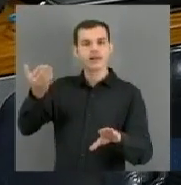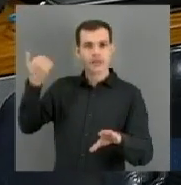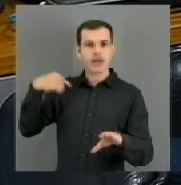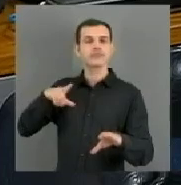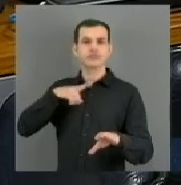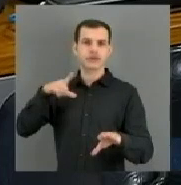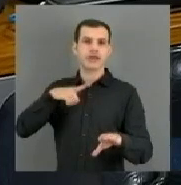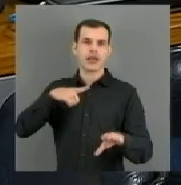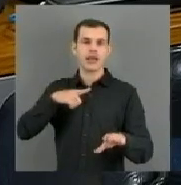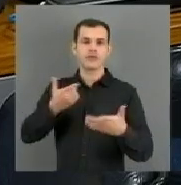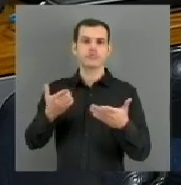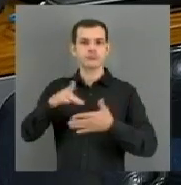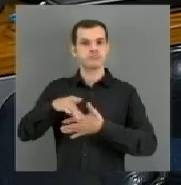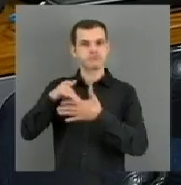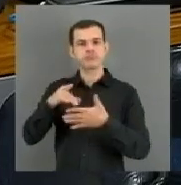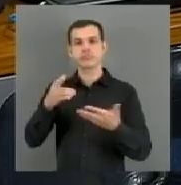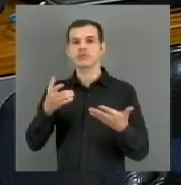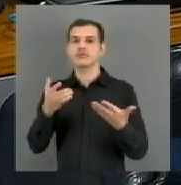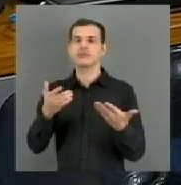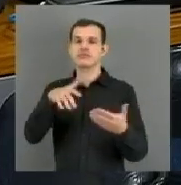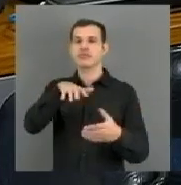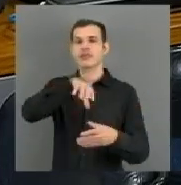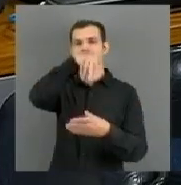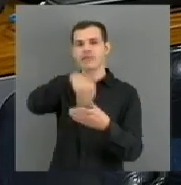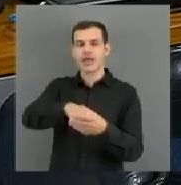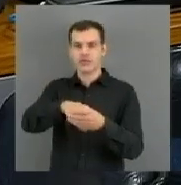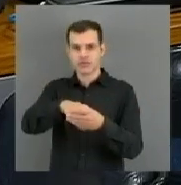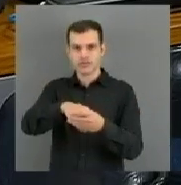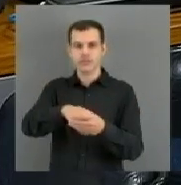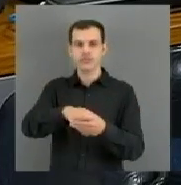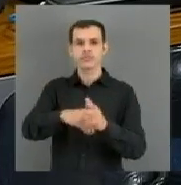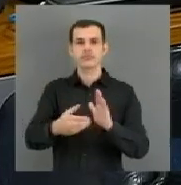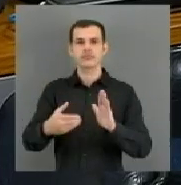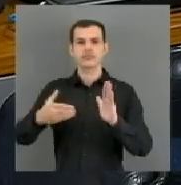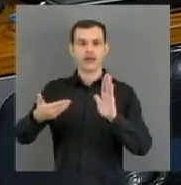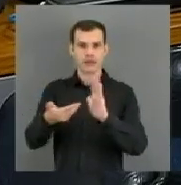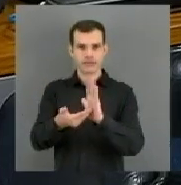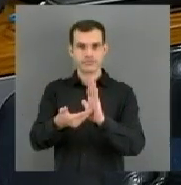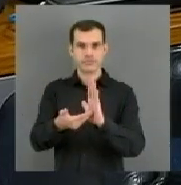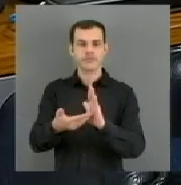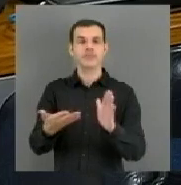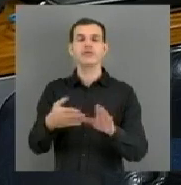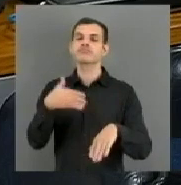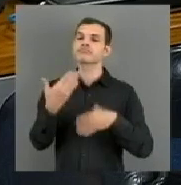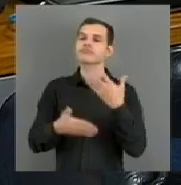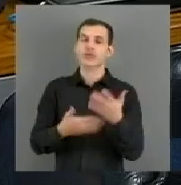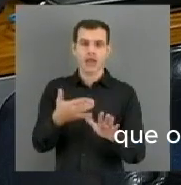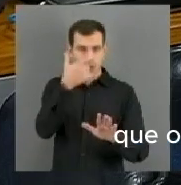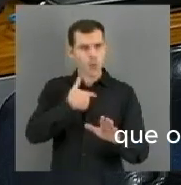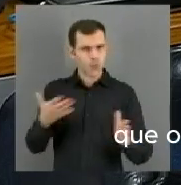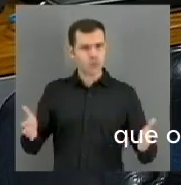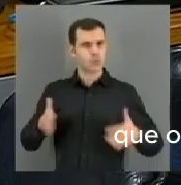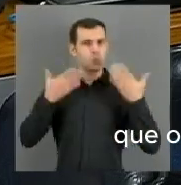isso tudo, fiquei extremamente surpreso quando fui comunicado, agora há pouco,